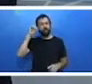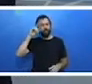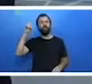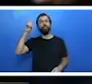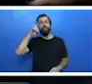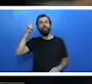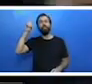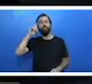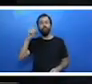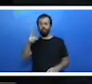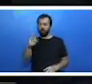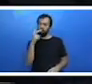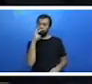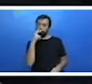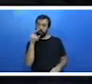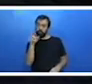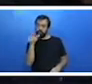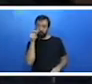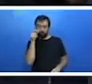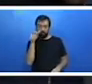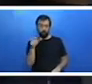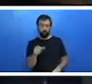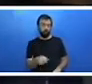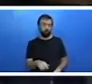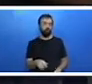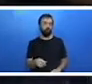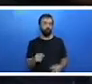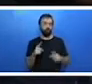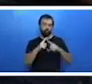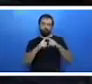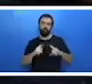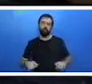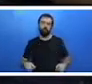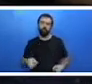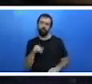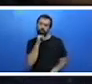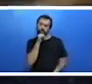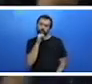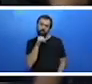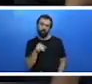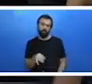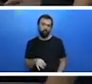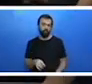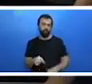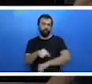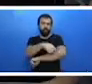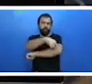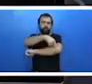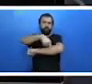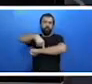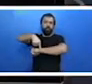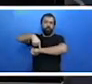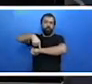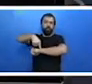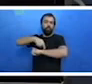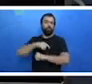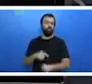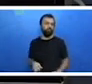números decimais. Um exemplo bem simples para vocês, cotidiano, é a régua. Olha aqui,